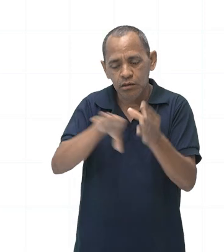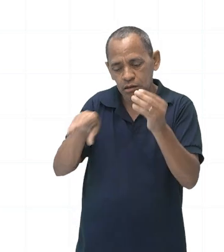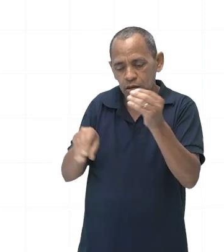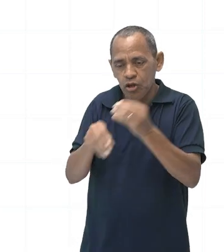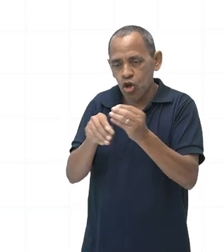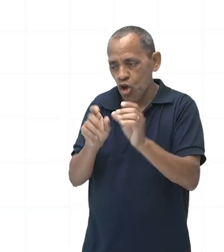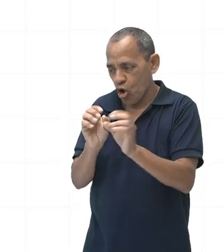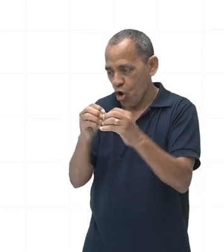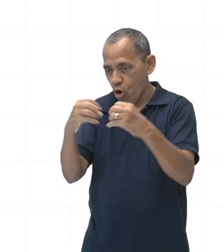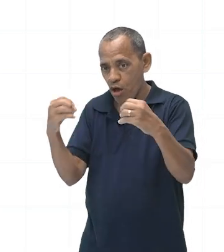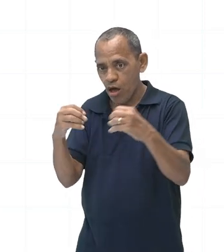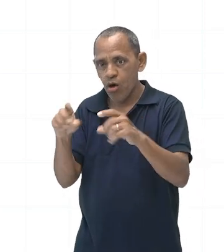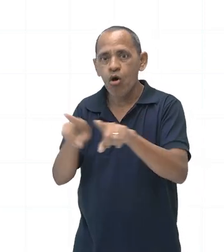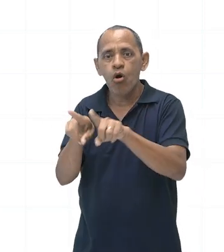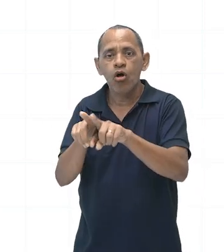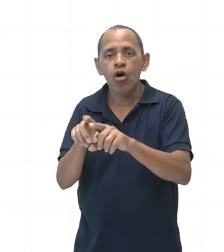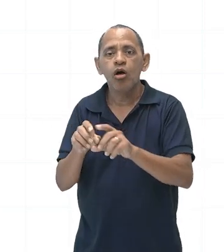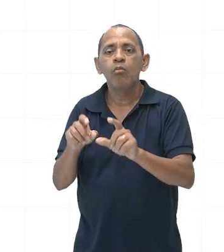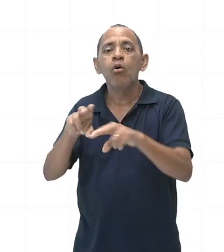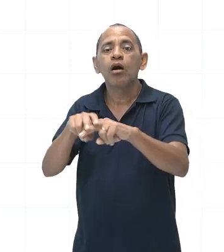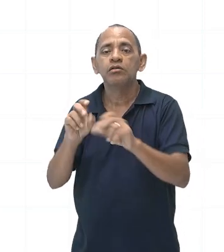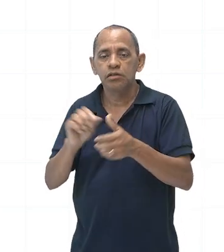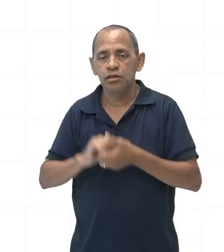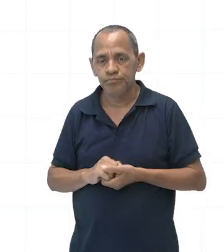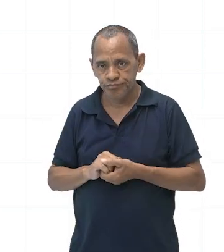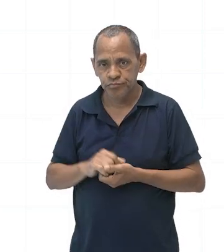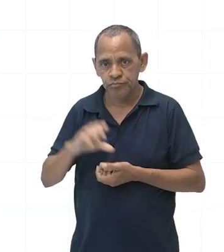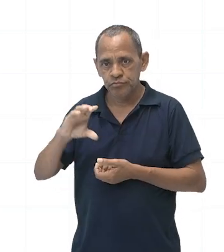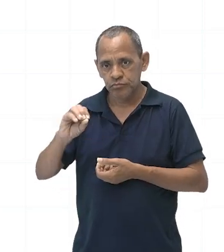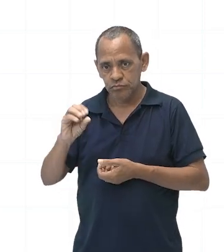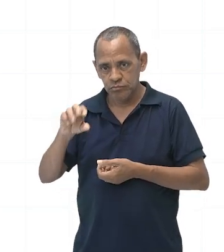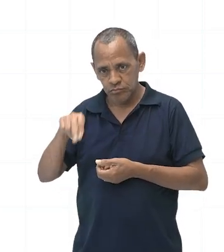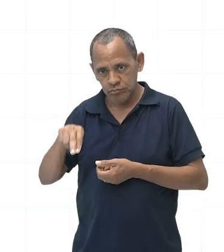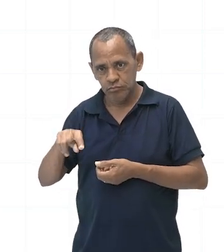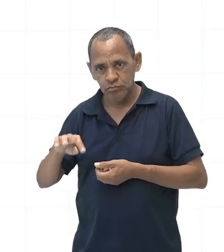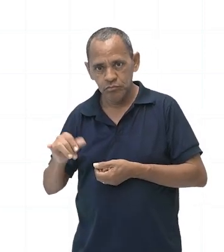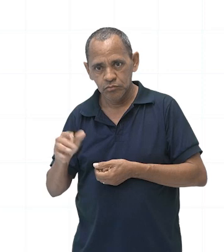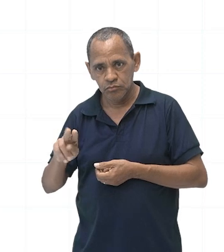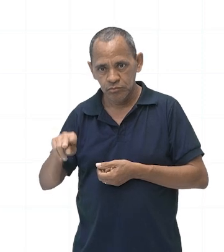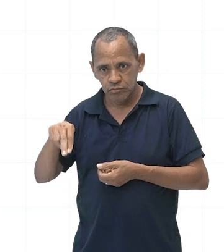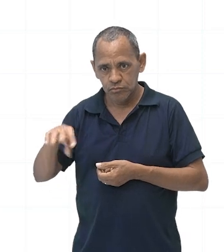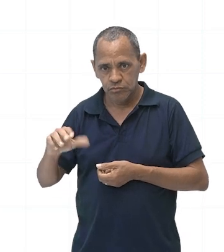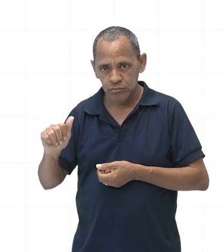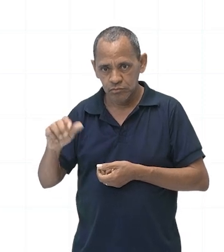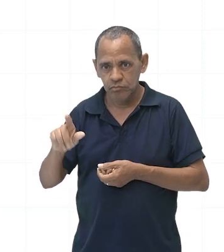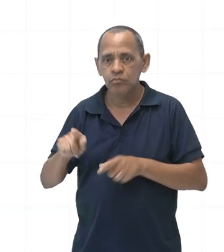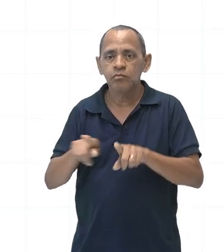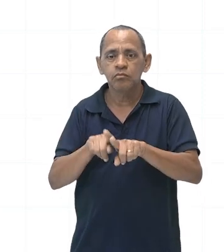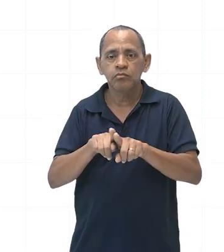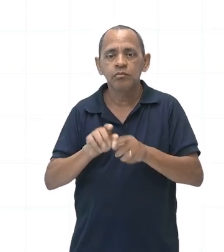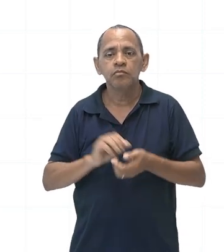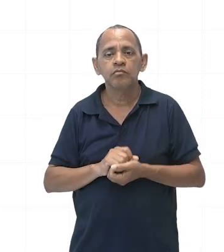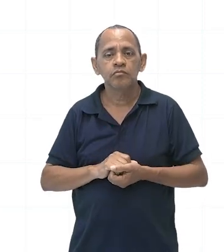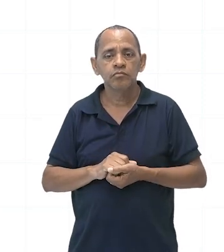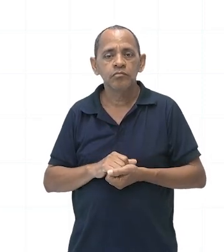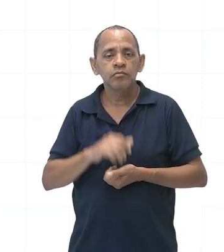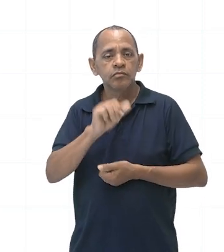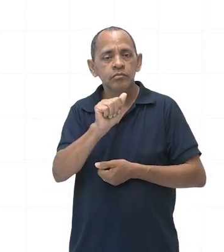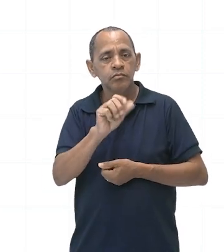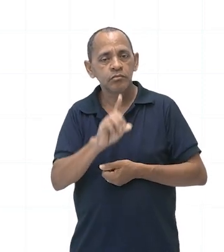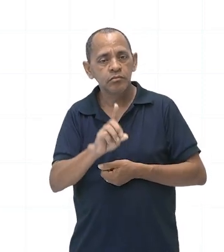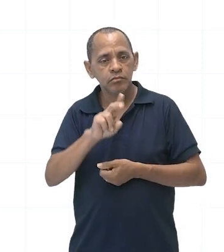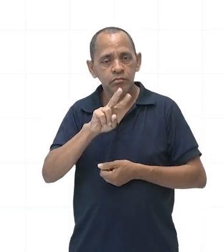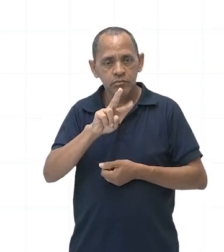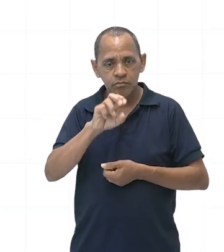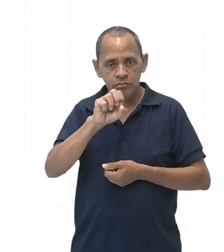minha conjunção. Lá na adversativa, estabelece em contraste, oposição. Se na aditiva eu